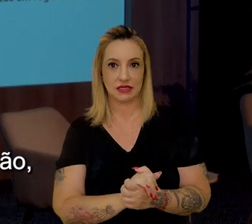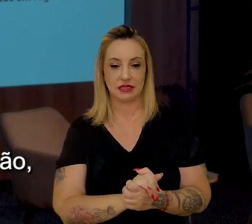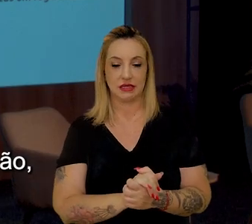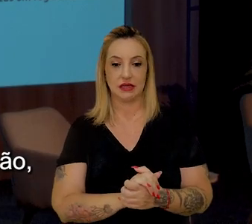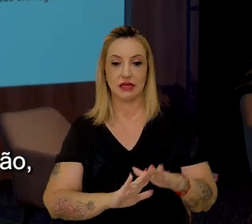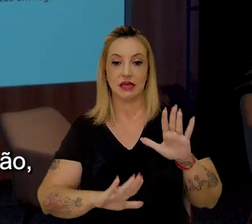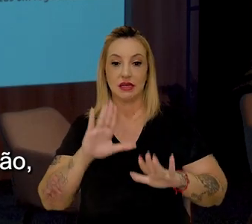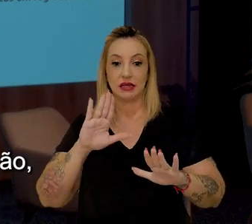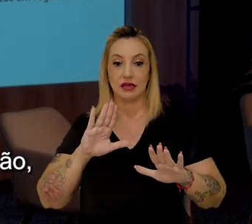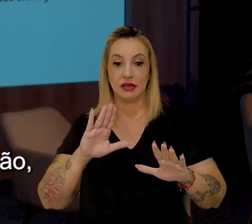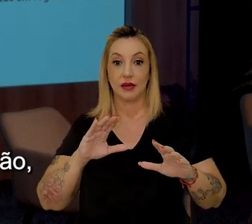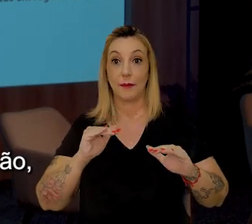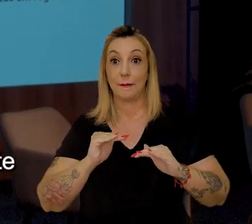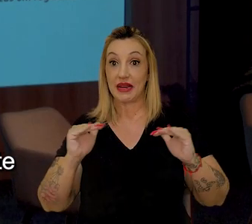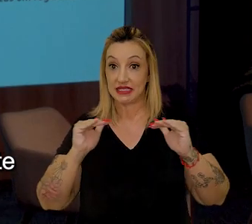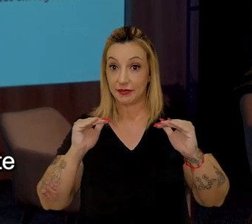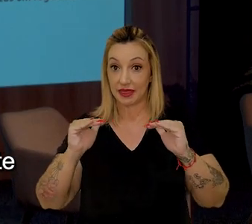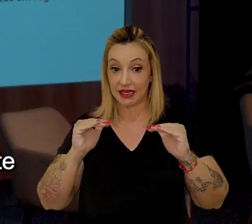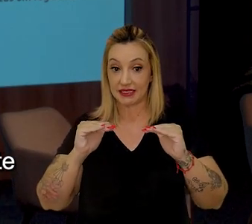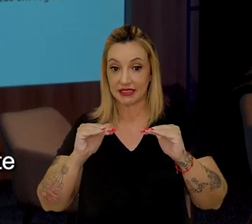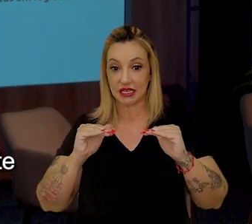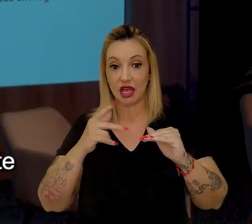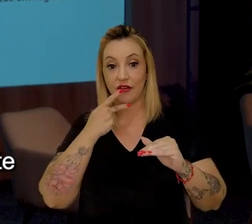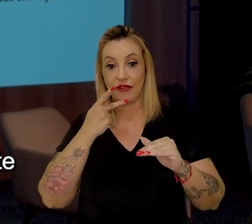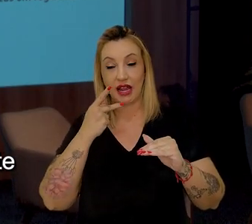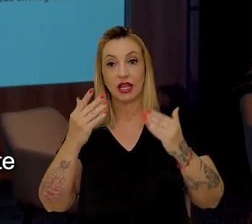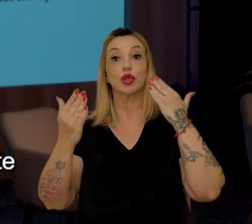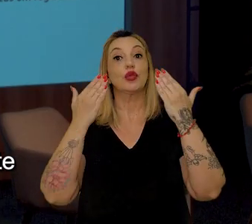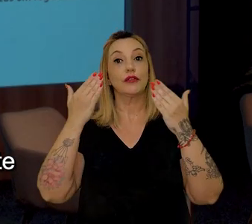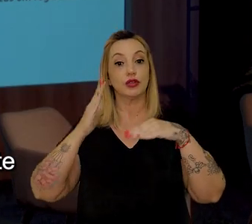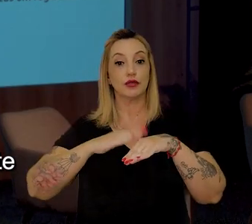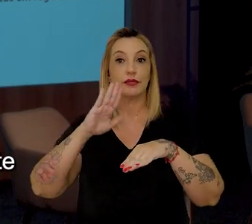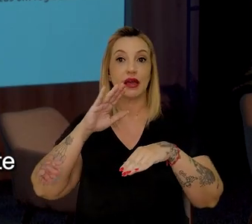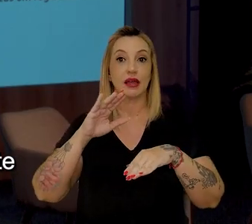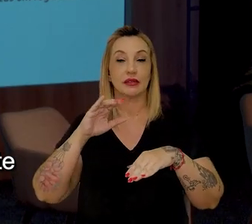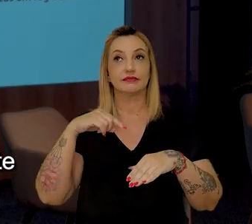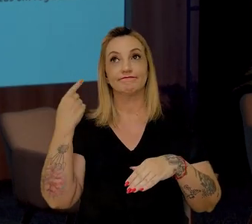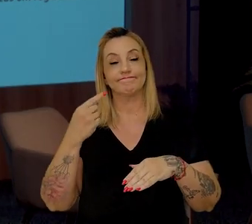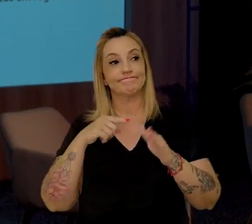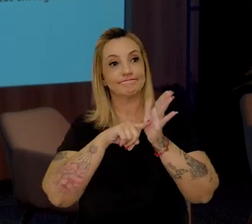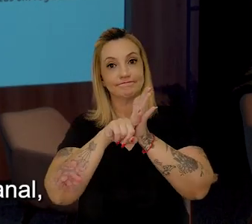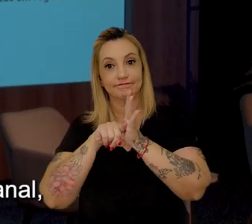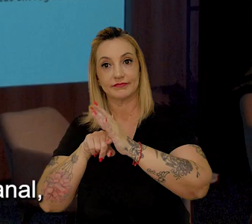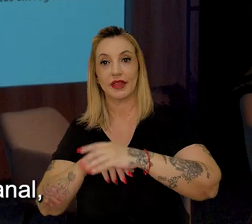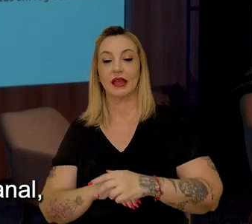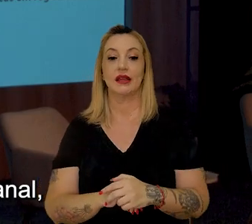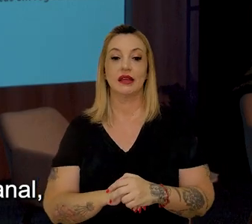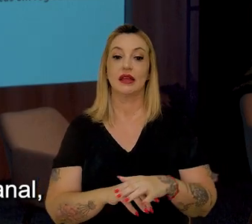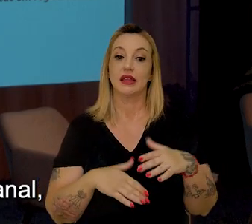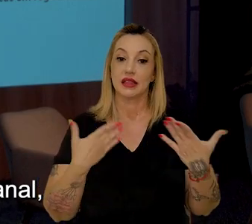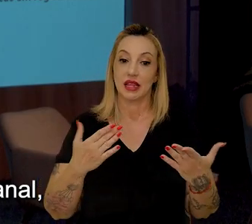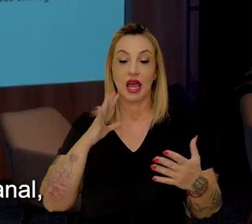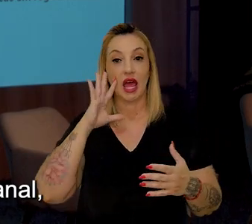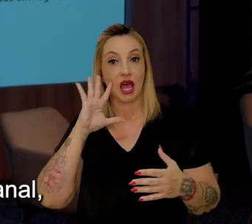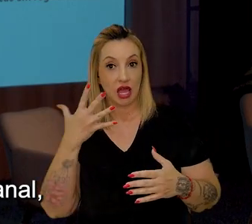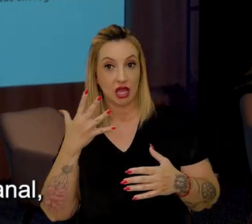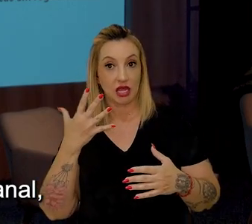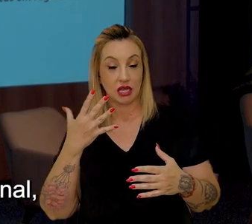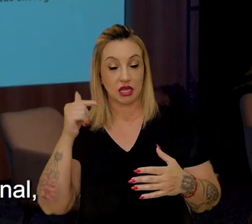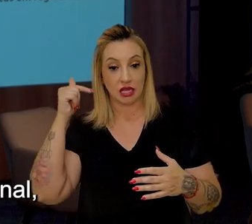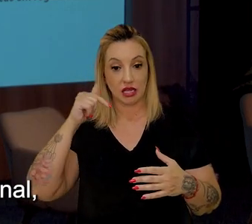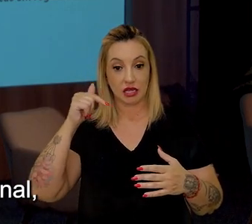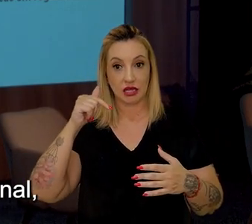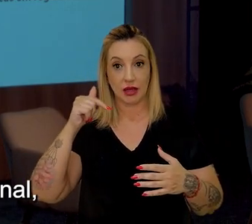parte de precipitação como eu falei é muito mais incerto do que a gente tem para precipitação então esses eventos tanto que tá acontecendo no